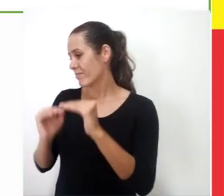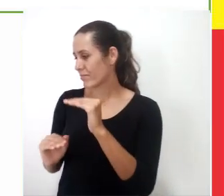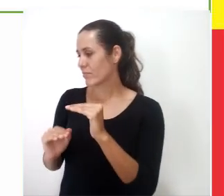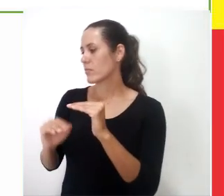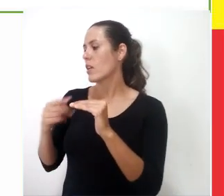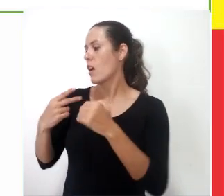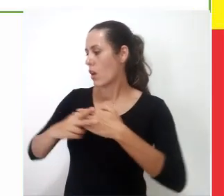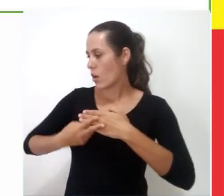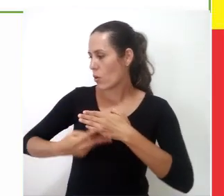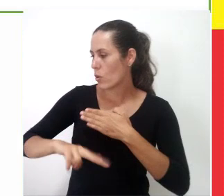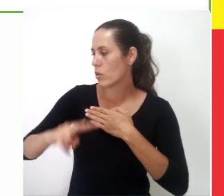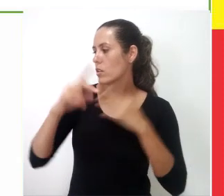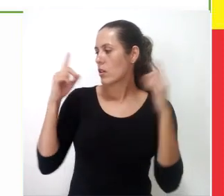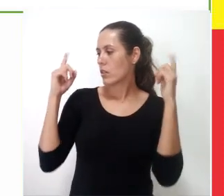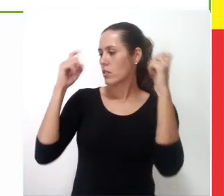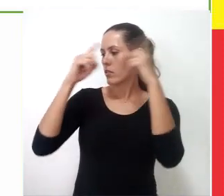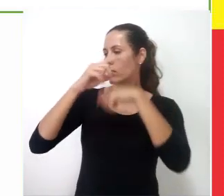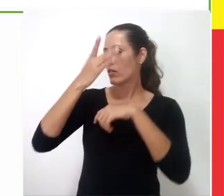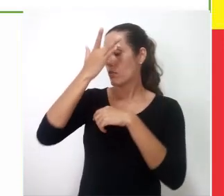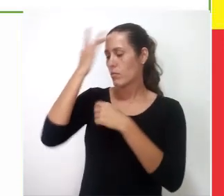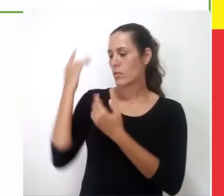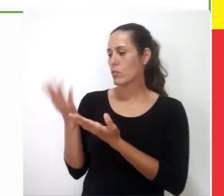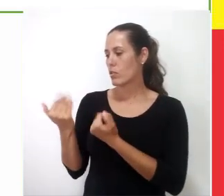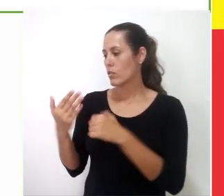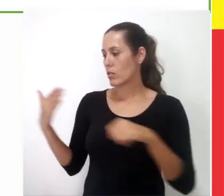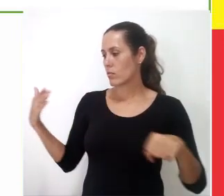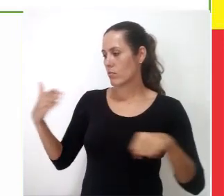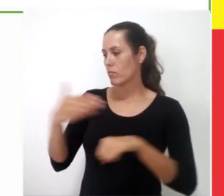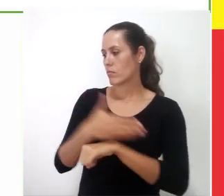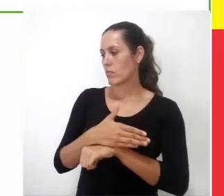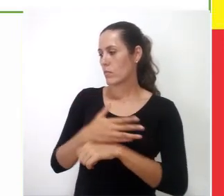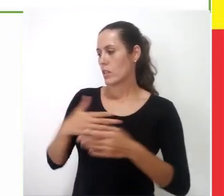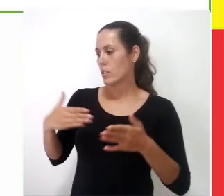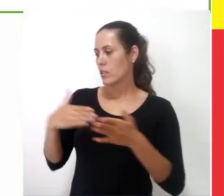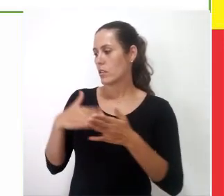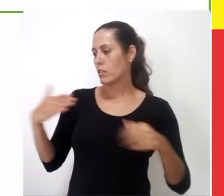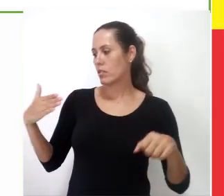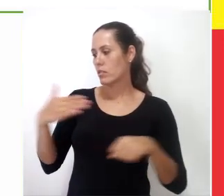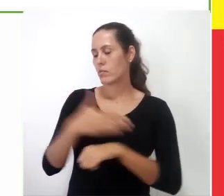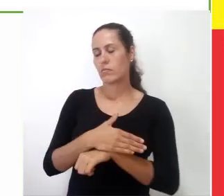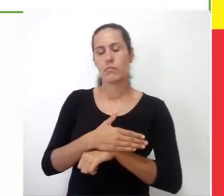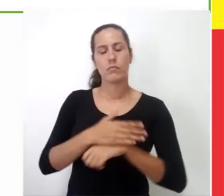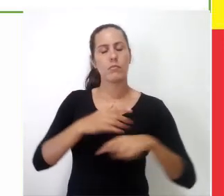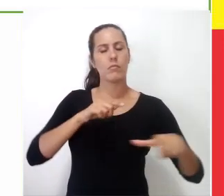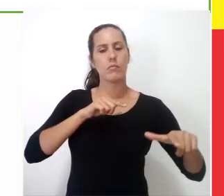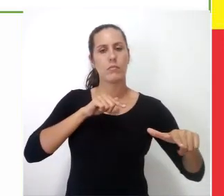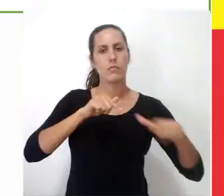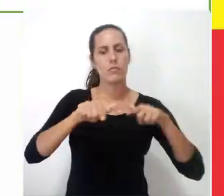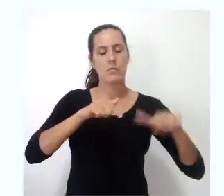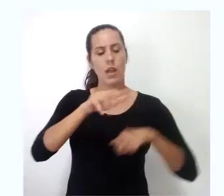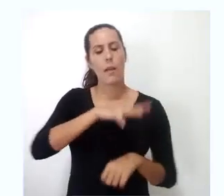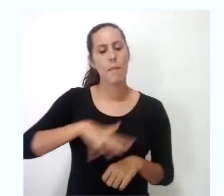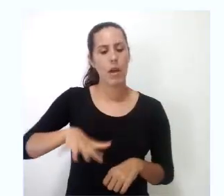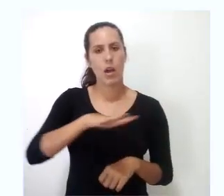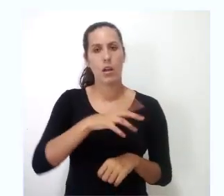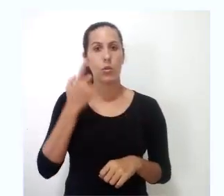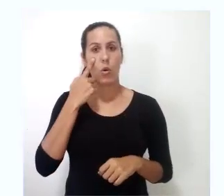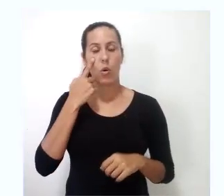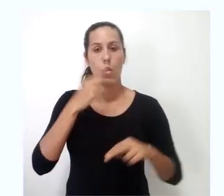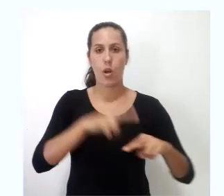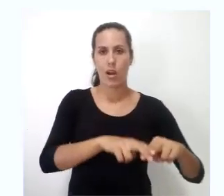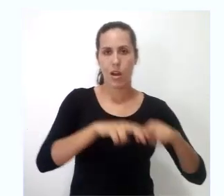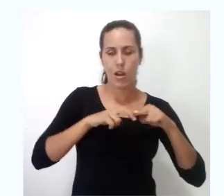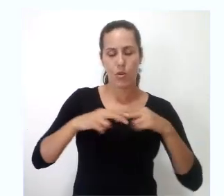das dificuldades que os jovens encontram de ingressar no mercado de trabalho. Causa e consequência, uma questão